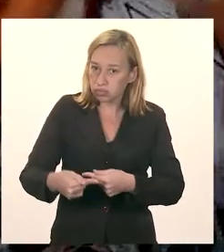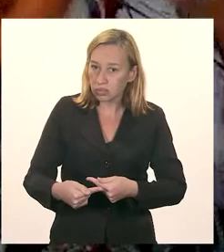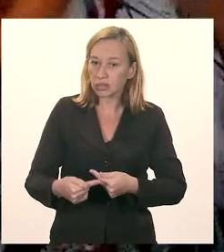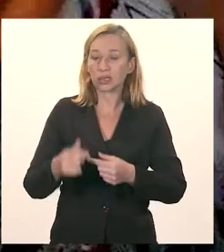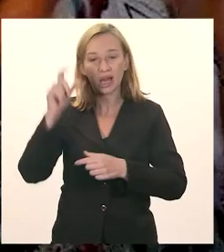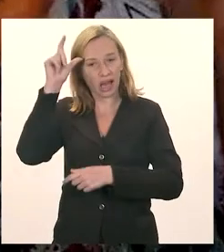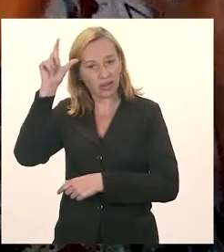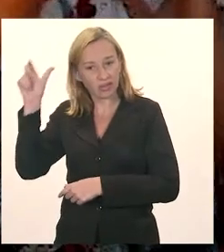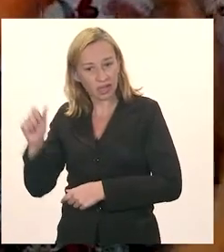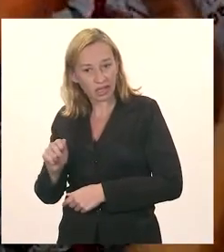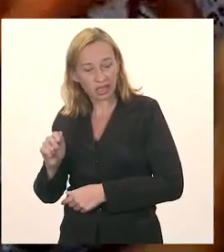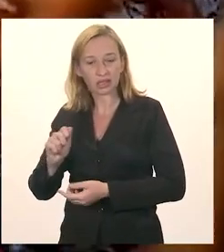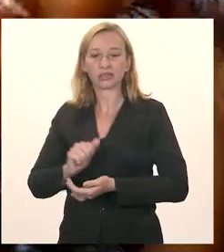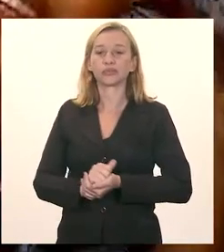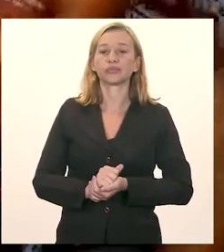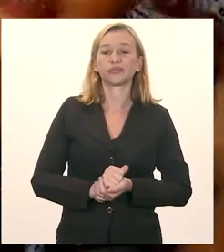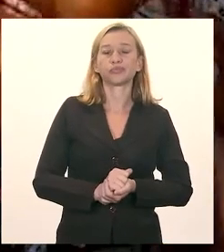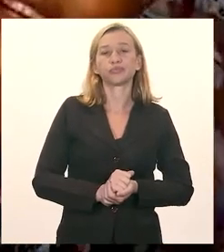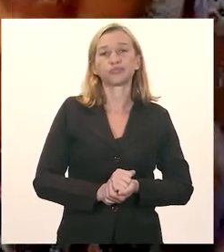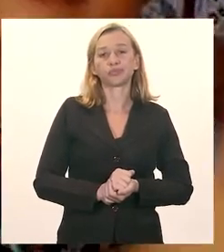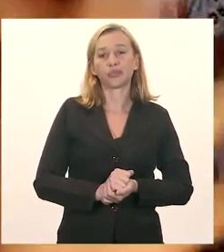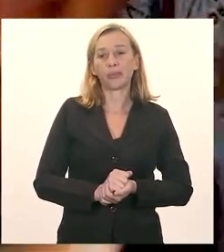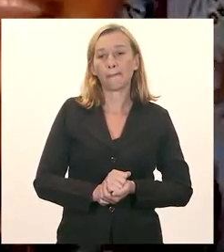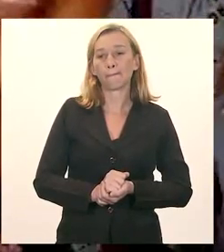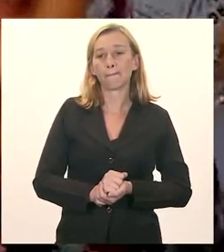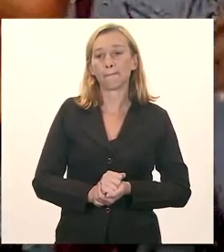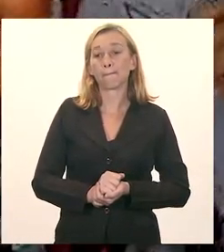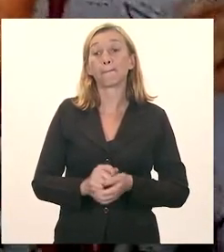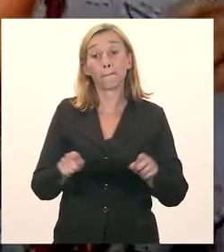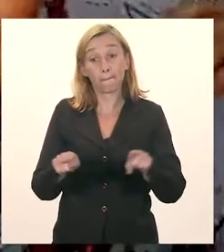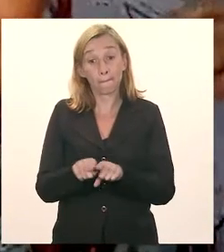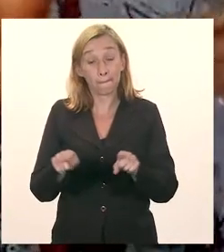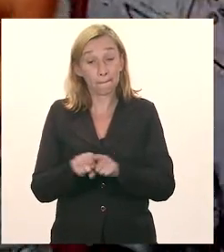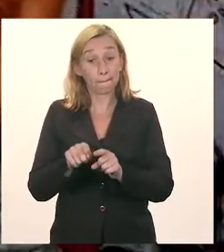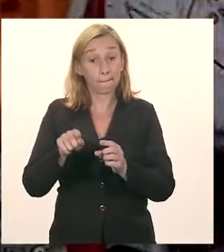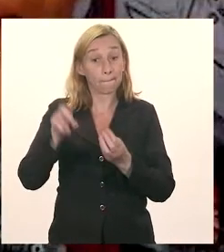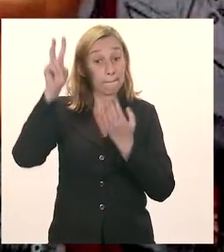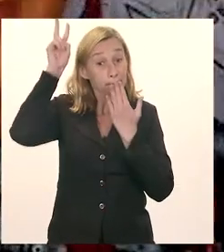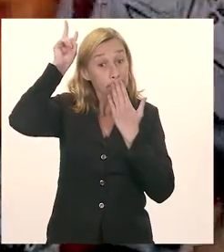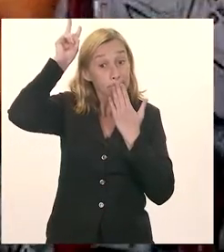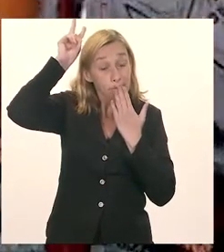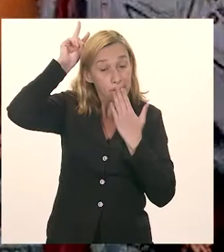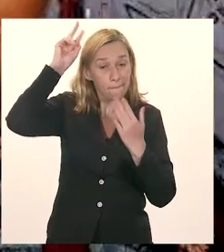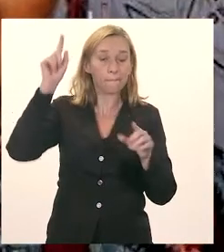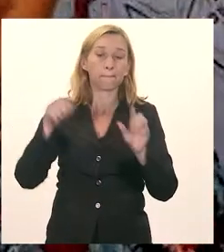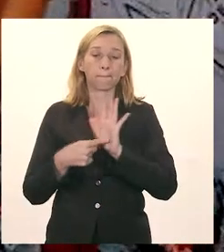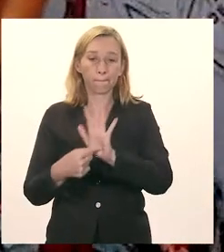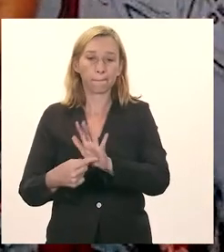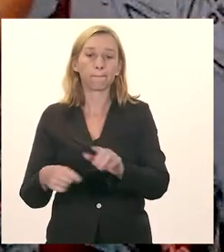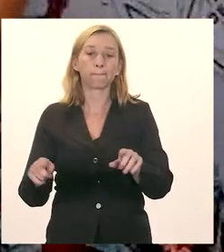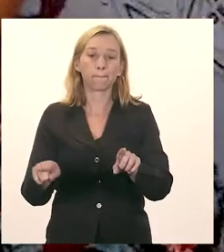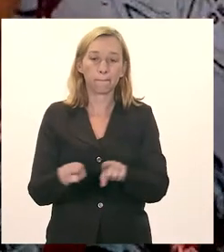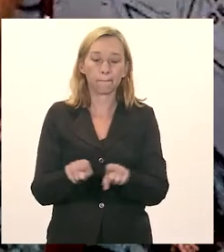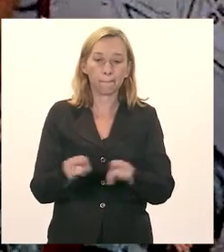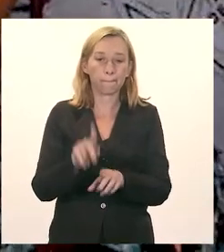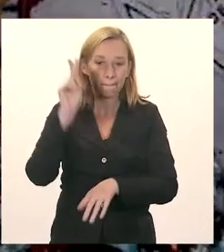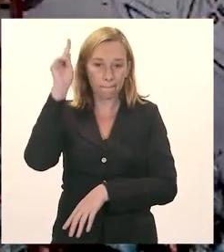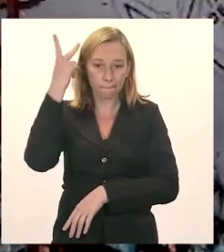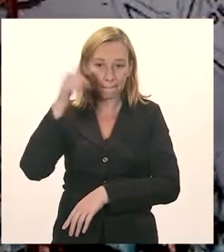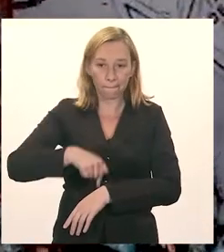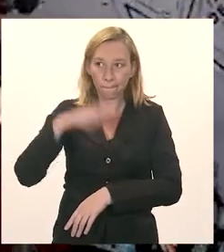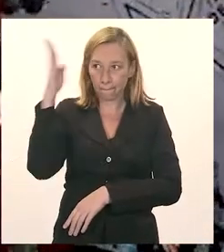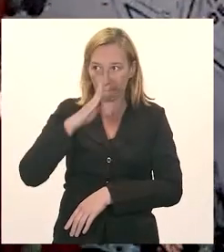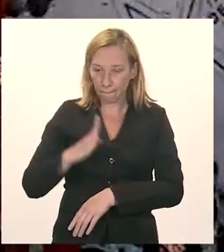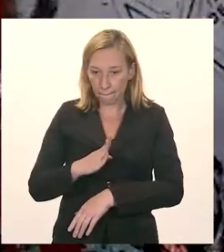ancestralidade africana, sabe? Com a nossa ancestralidade africana, indígena também, porque conta também a história daqui